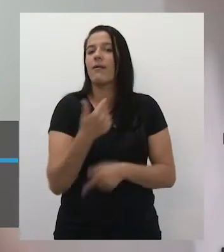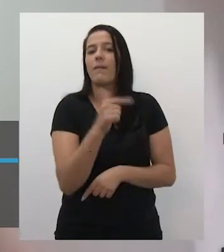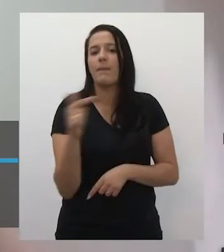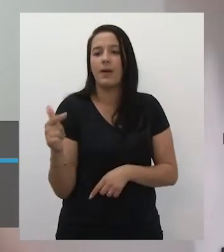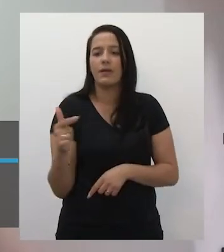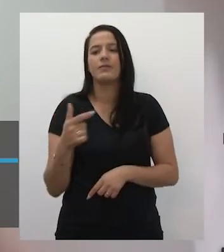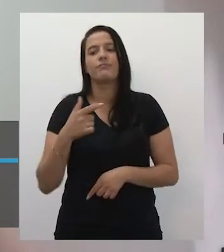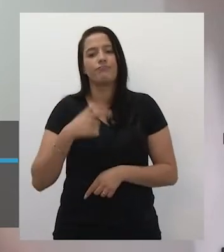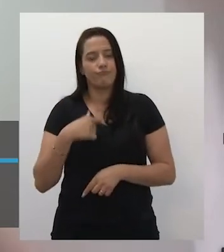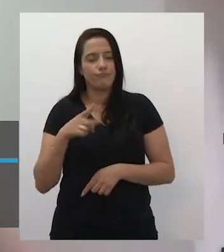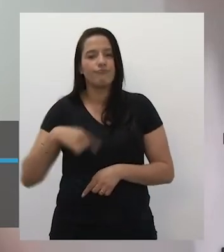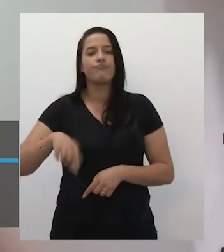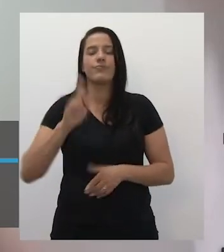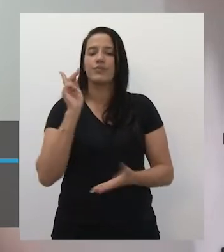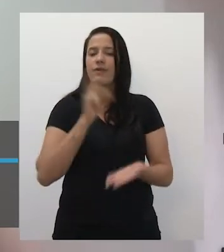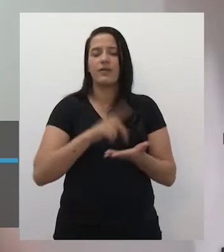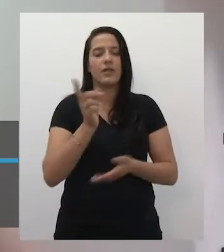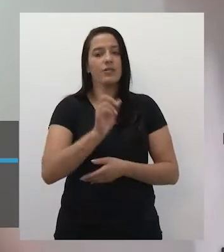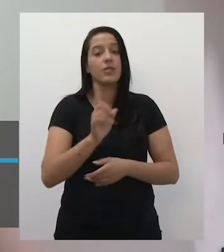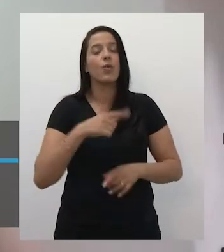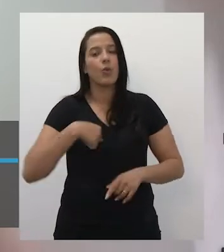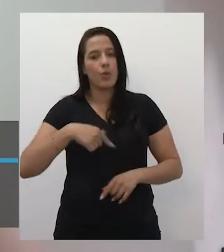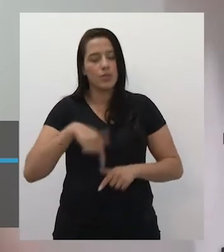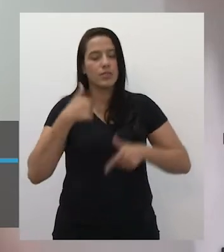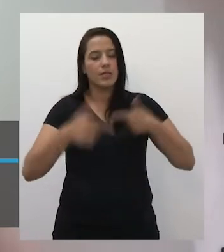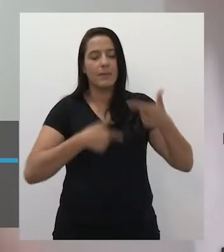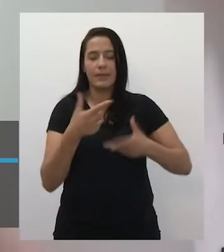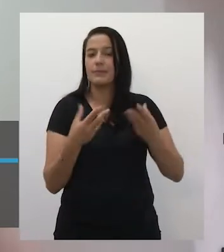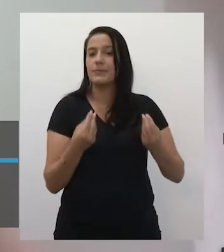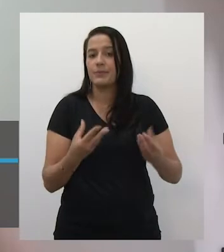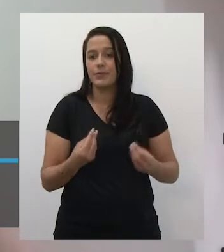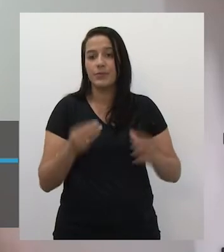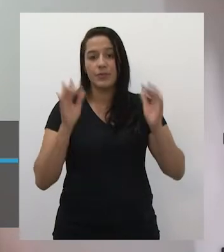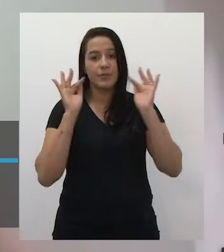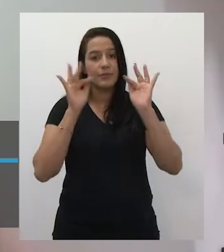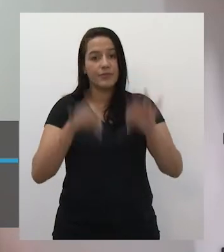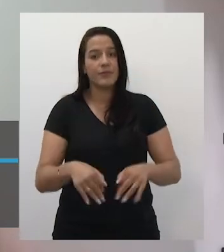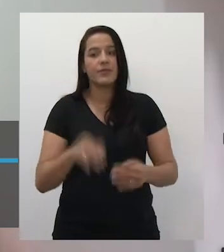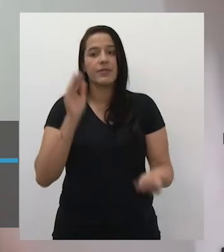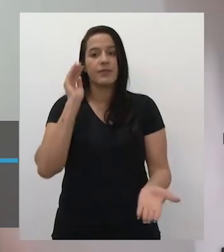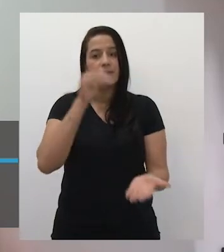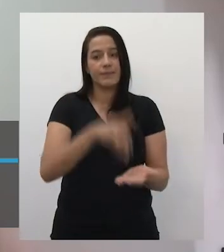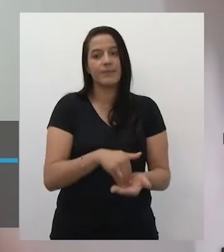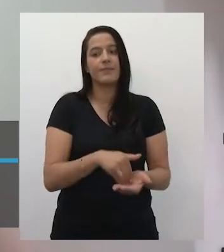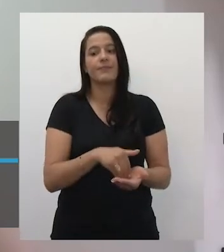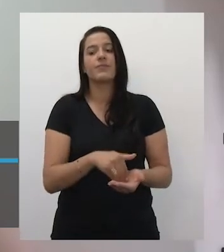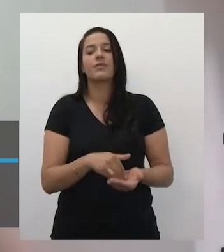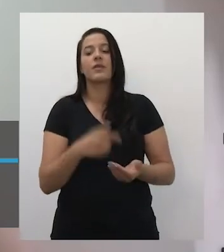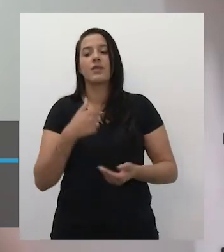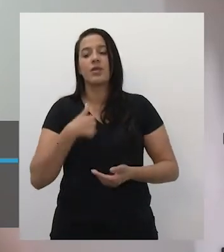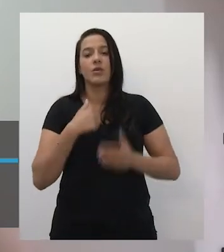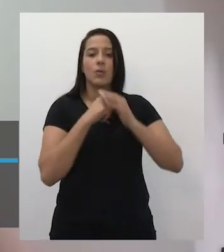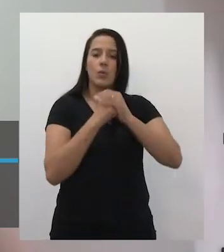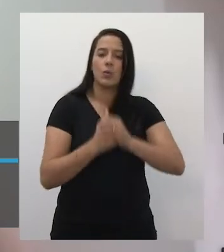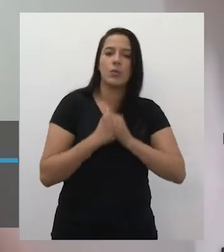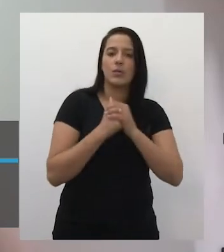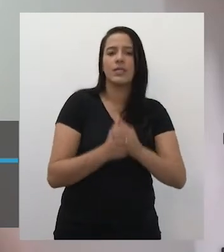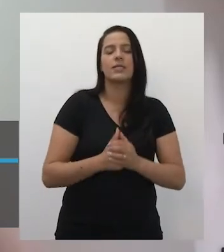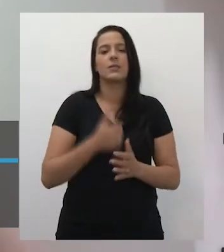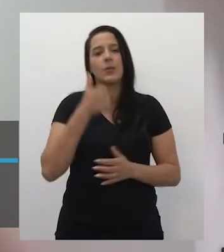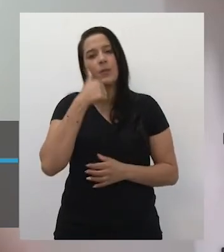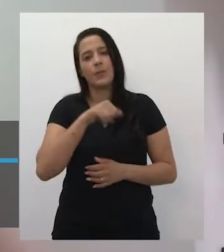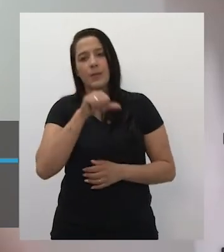comigo, a estudarem, para que possamos sempre buscar a excelência no atendimento e a eficácia nas demandas